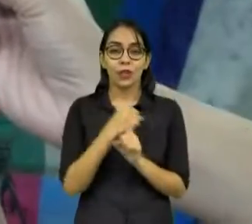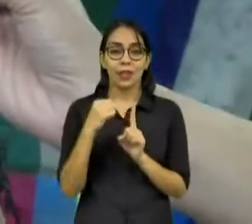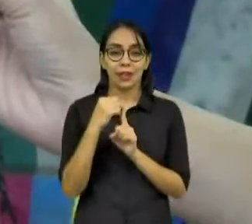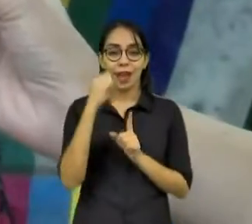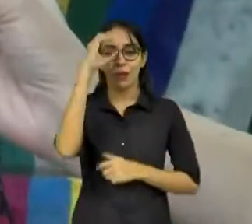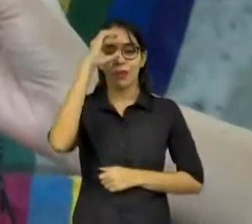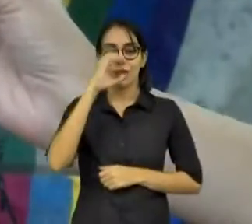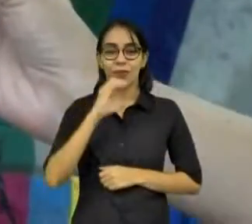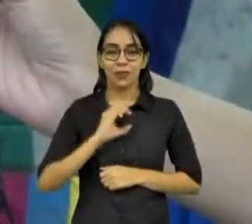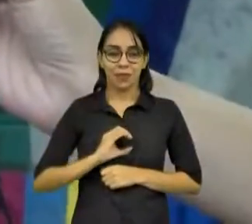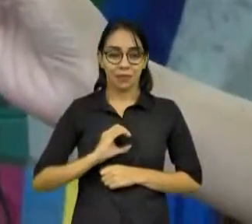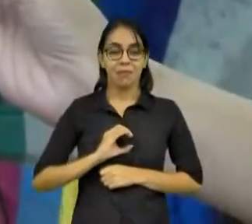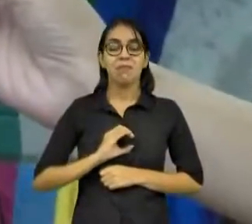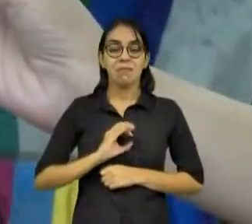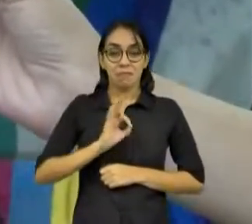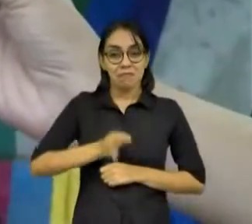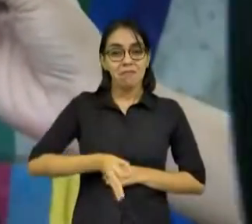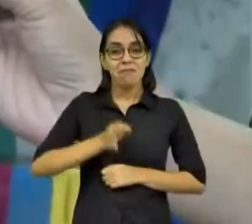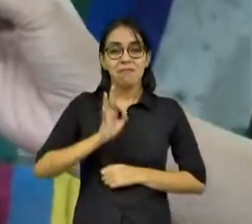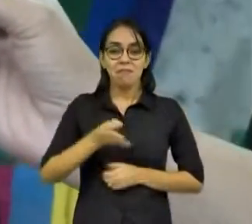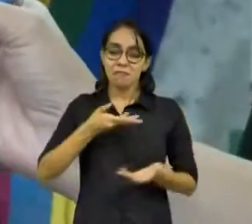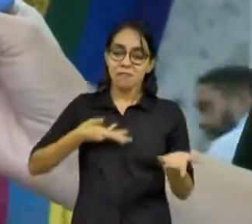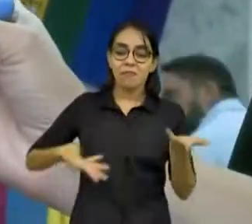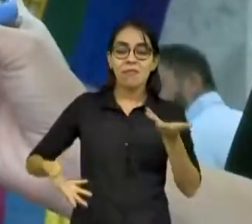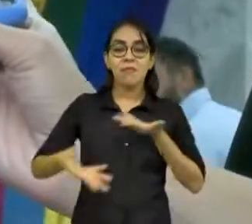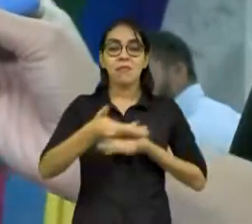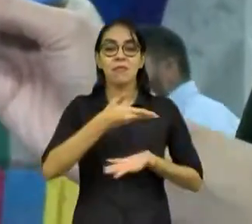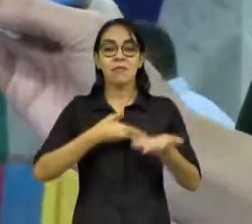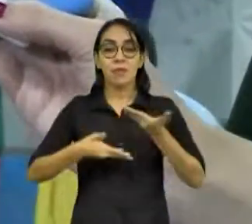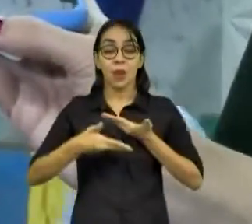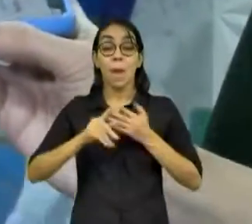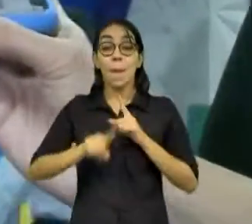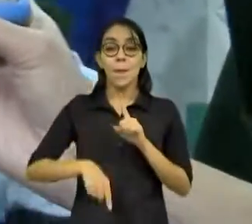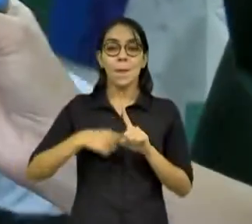né, todo o envolvimento com o executivo, com o